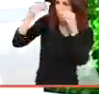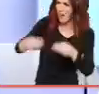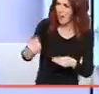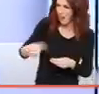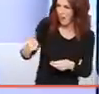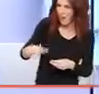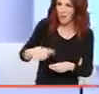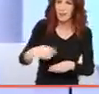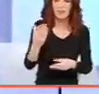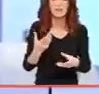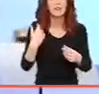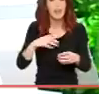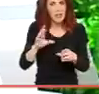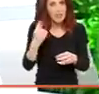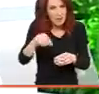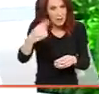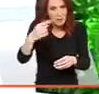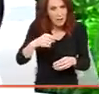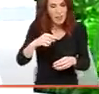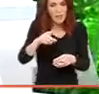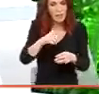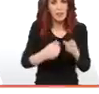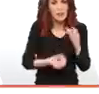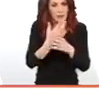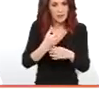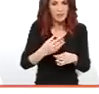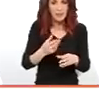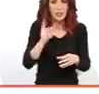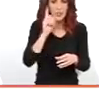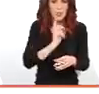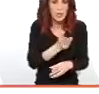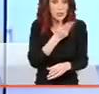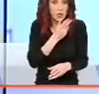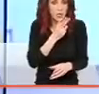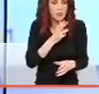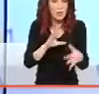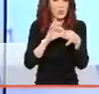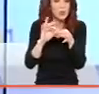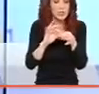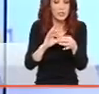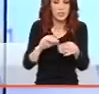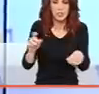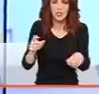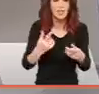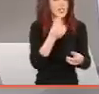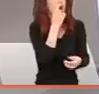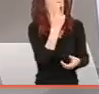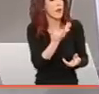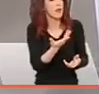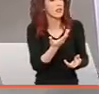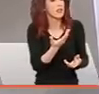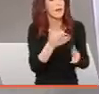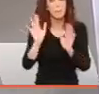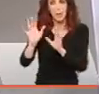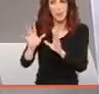Mas quê? Medonhas Unidas. Okay, cliquem em todos. Não, Medonhas em todos, Unidas. Com a mão esquerda. Porque... Até mas não há homens que são medonhos. Já só... vamos